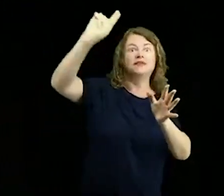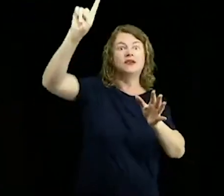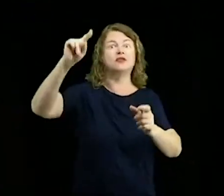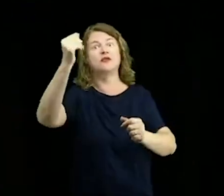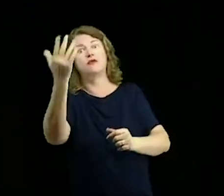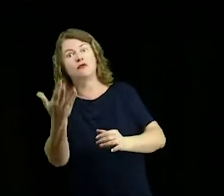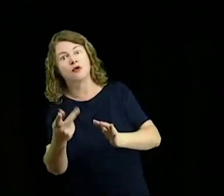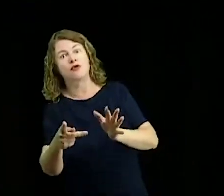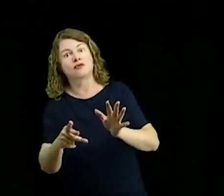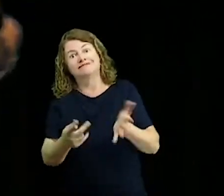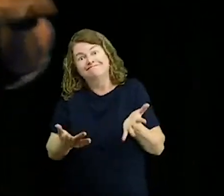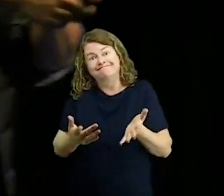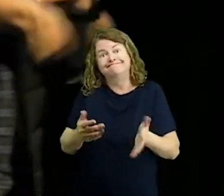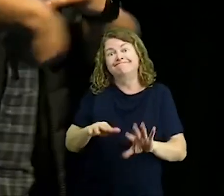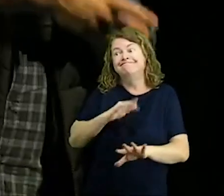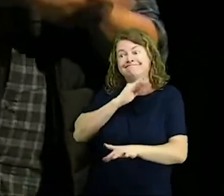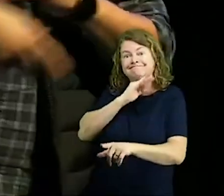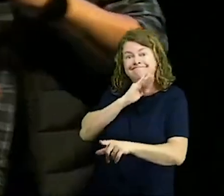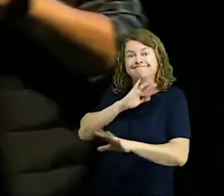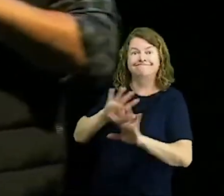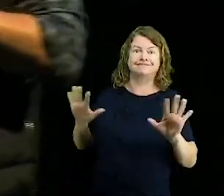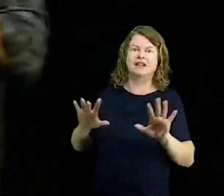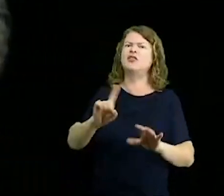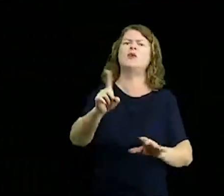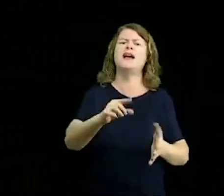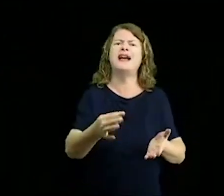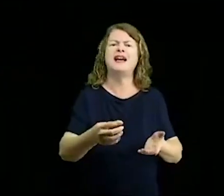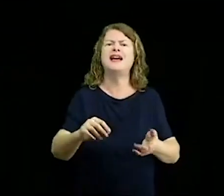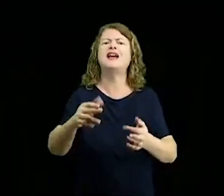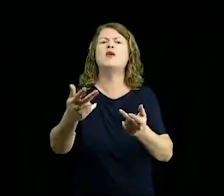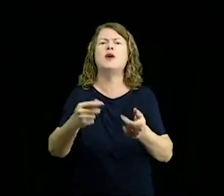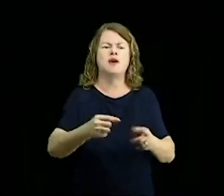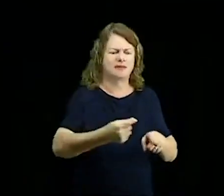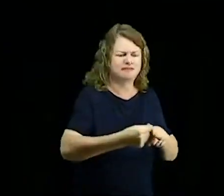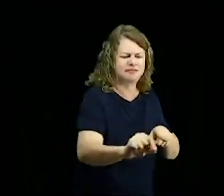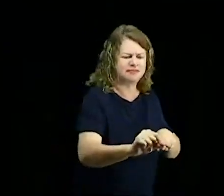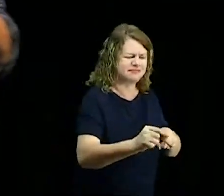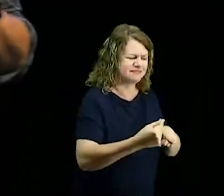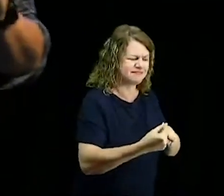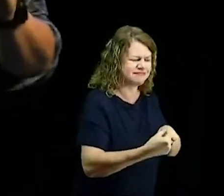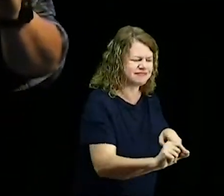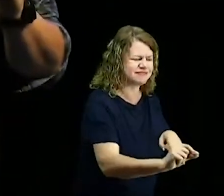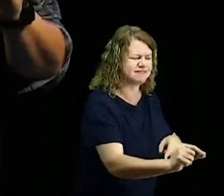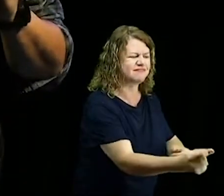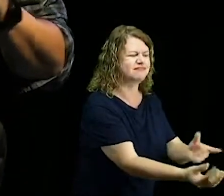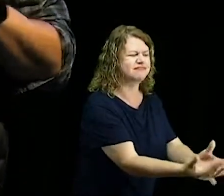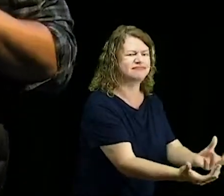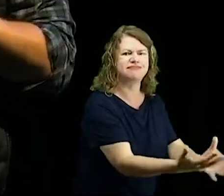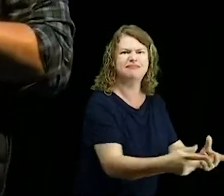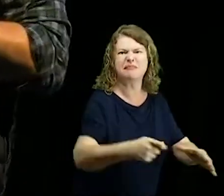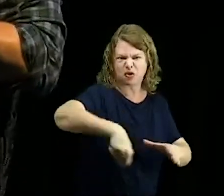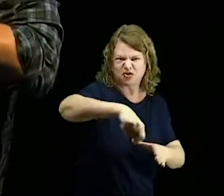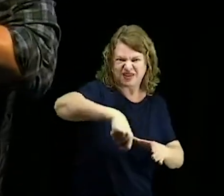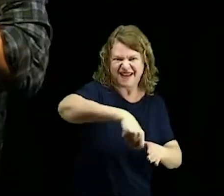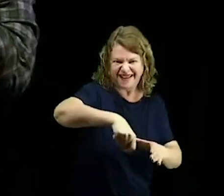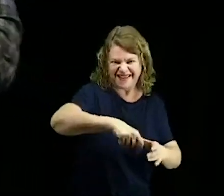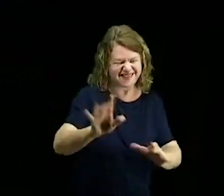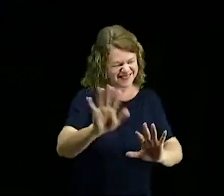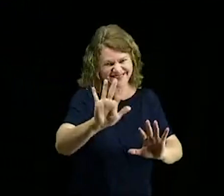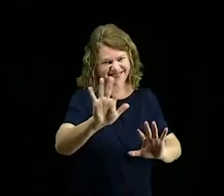do fogo que você risca do fósforo, acende no isqueiro ou no teu fogão automático. Não é isso. Eu estou falando de